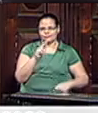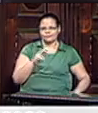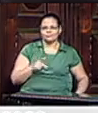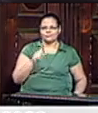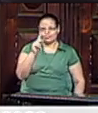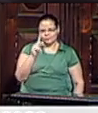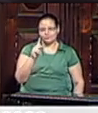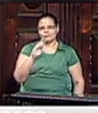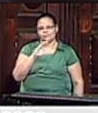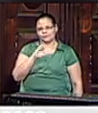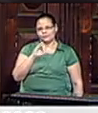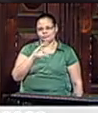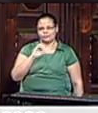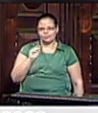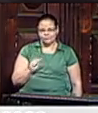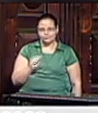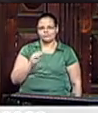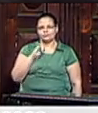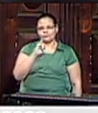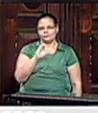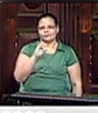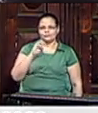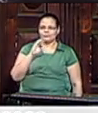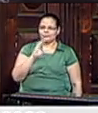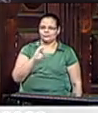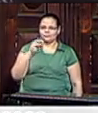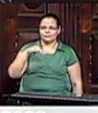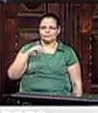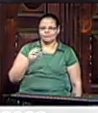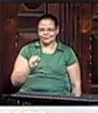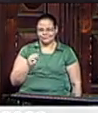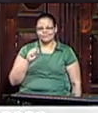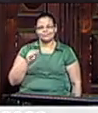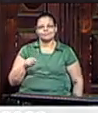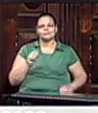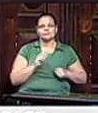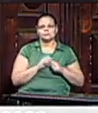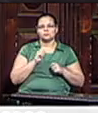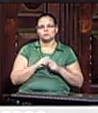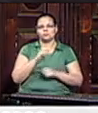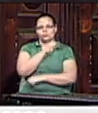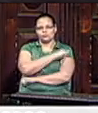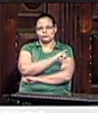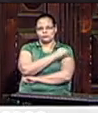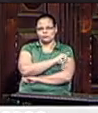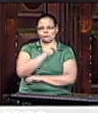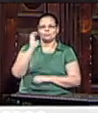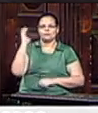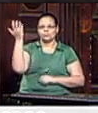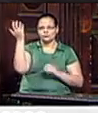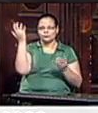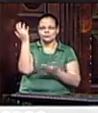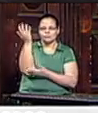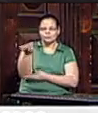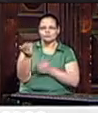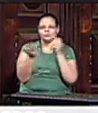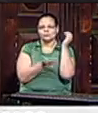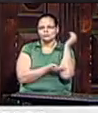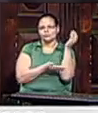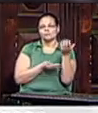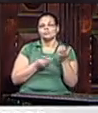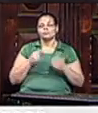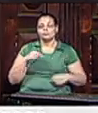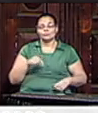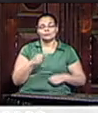de parques, ICMS verde, isso tudo fez o Rio passar do maior desmatador da Mata Atlântica para o estado que